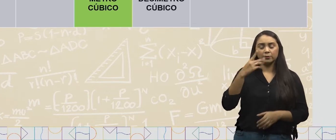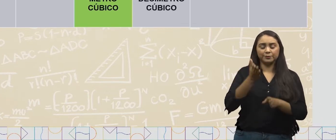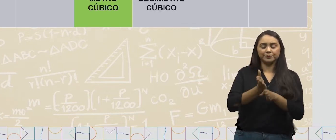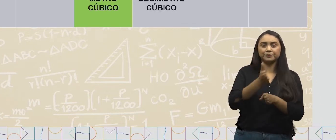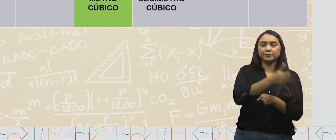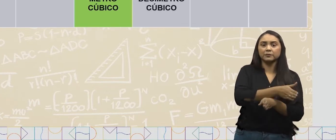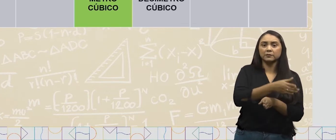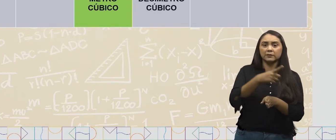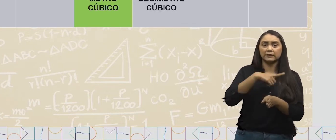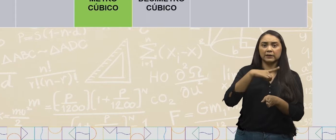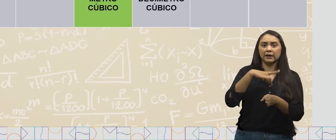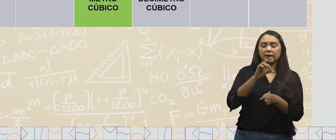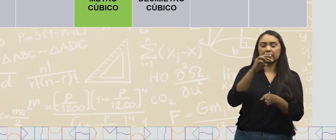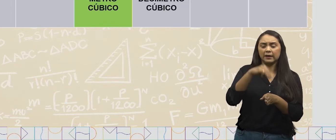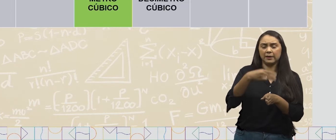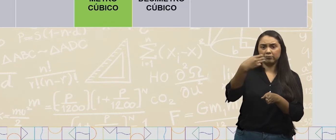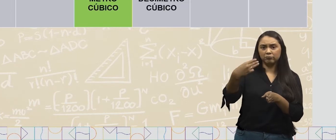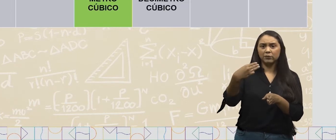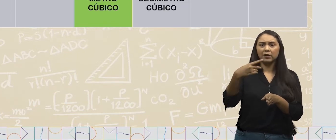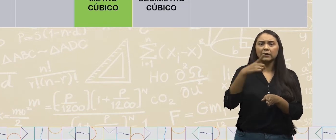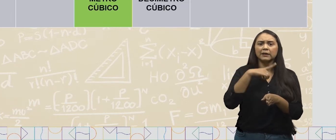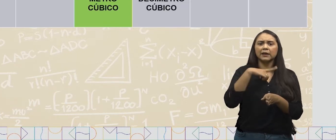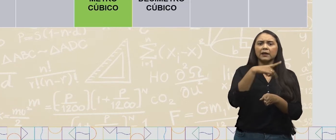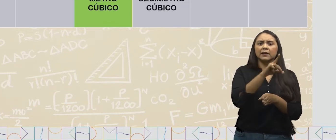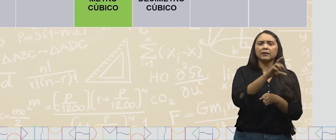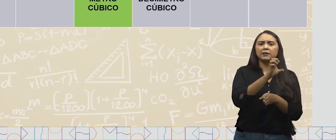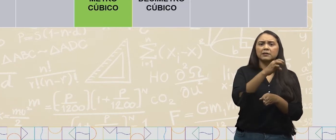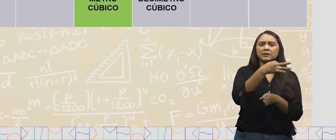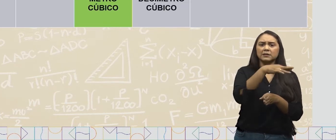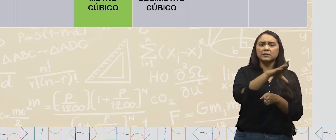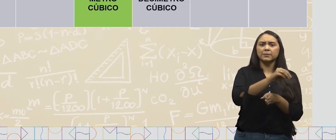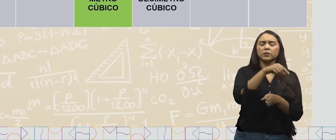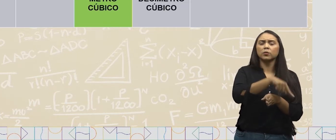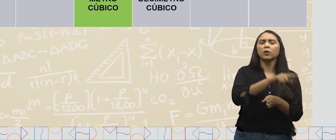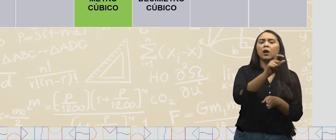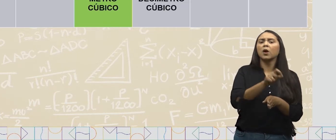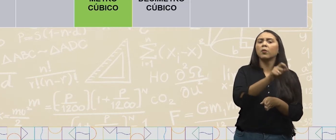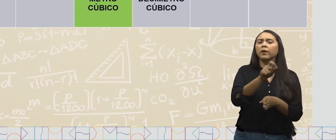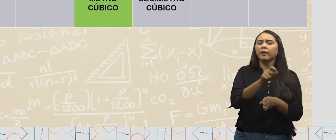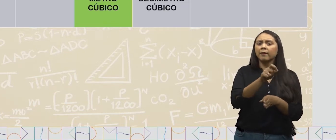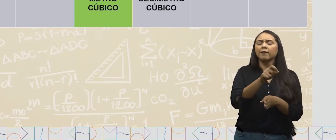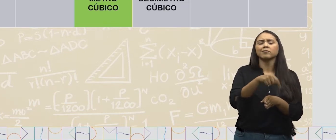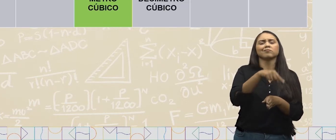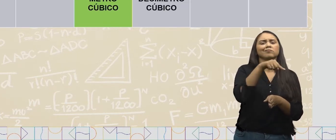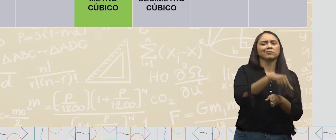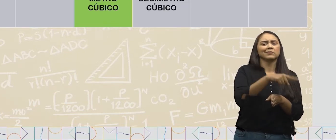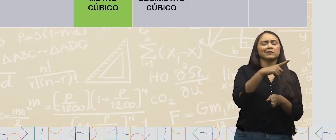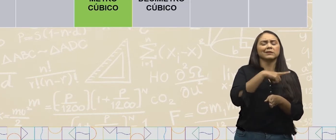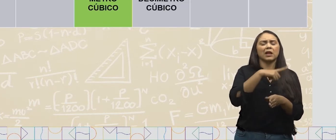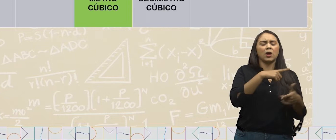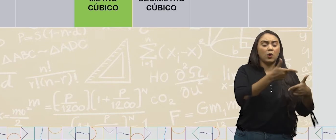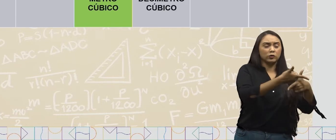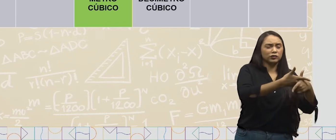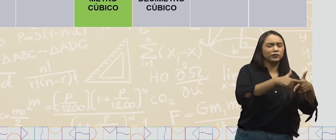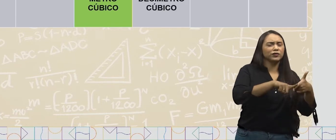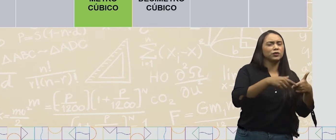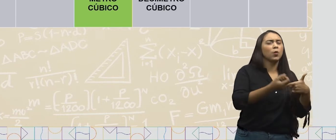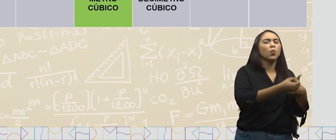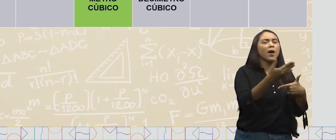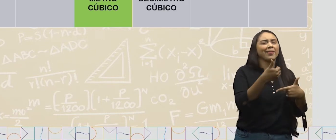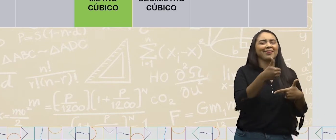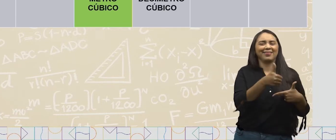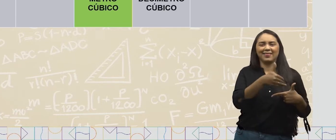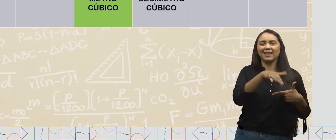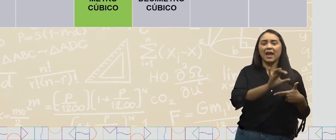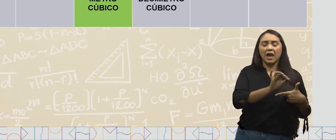bem, decímetro cúbico. Ele é o metro cúbico dividido em 10 partes e tem